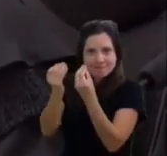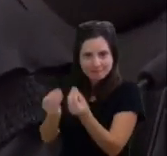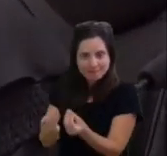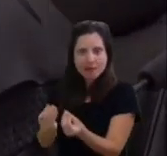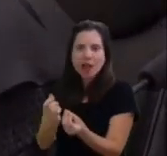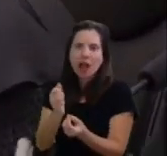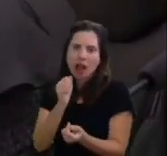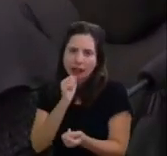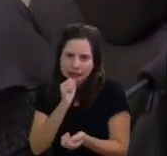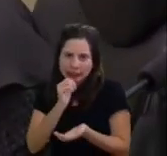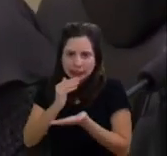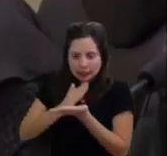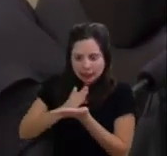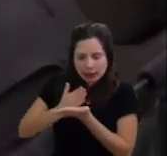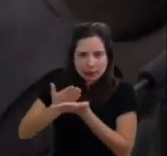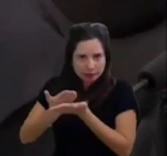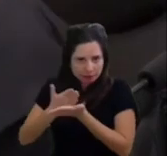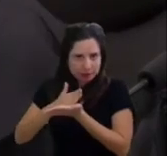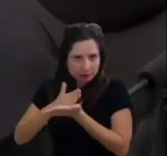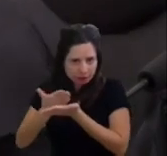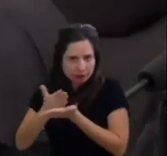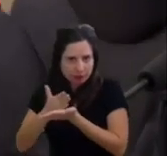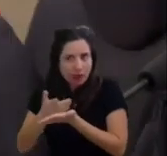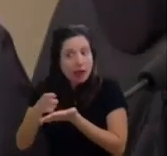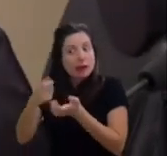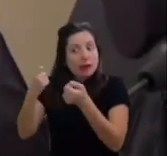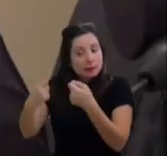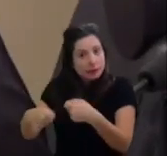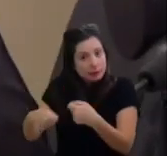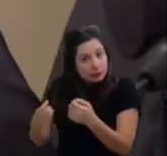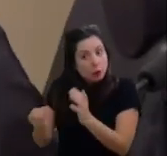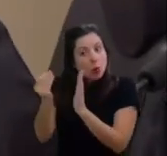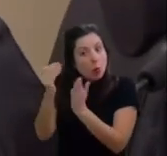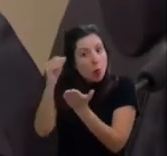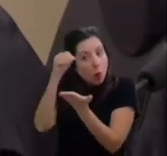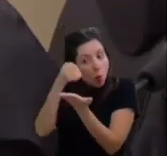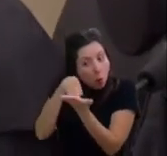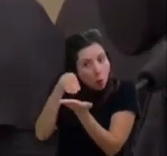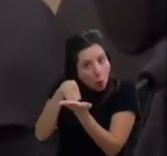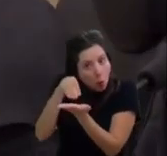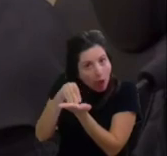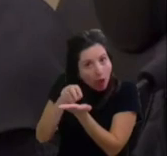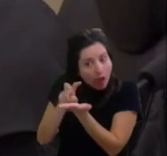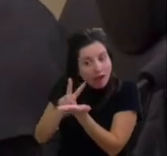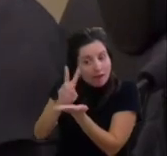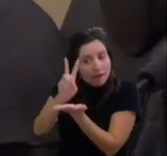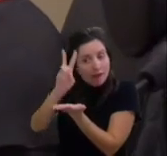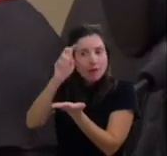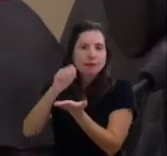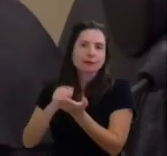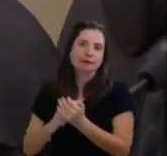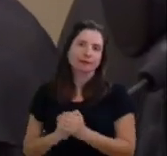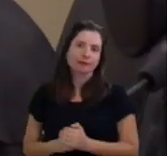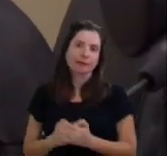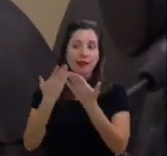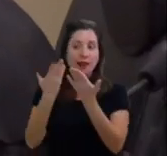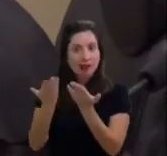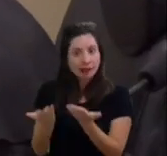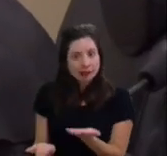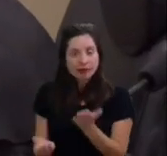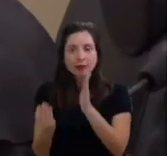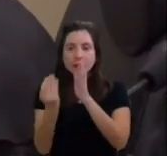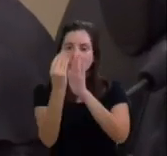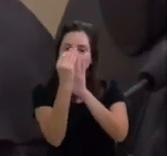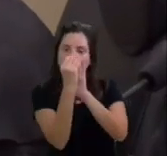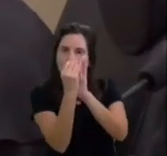parcial, daquela despesa, então era preciso atribuir algum valor. E foi aí que entrou esse critério de